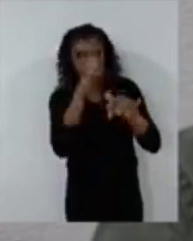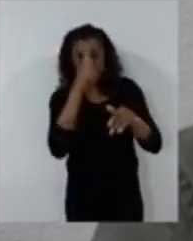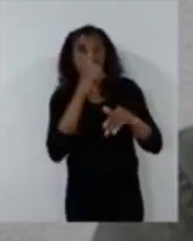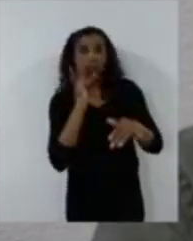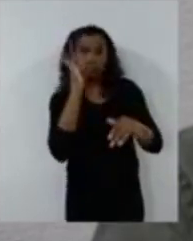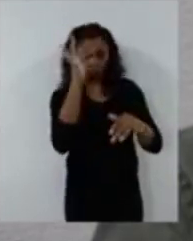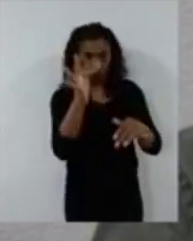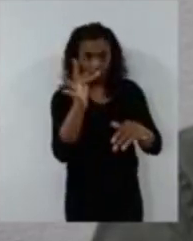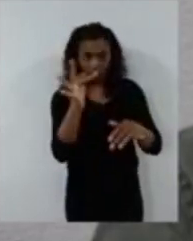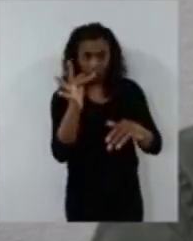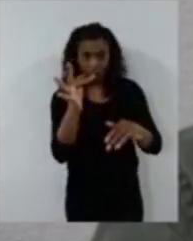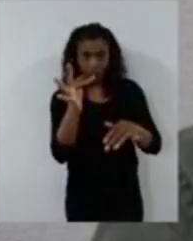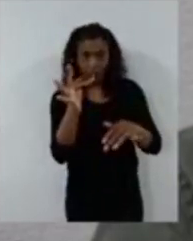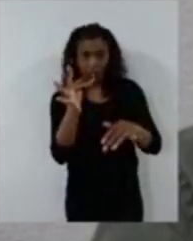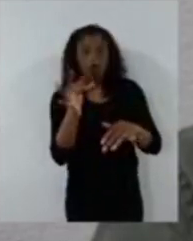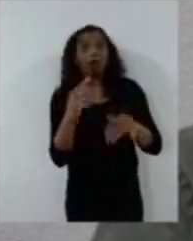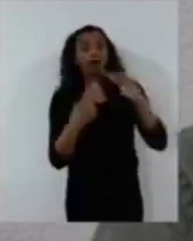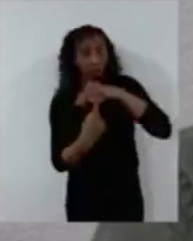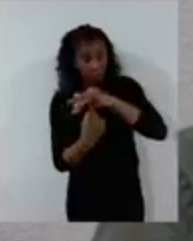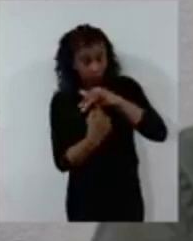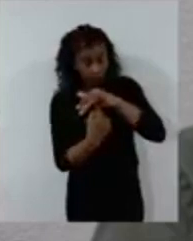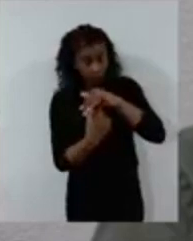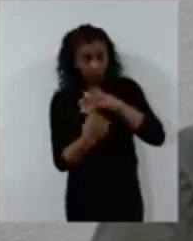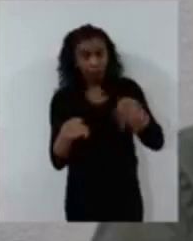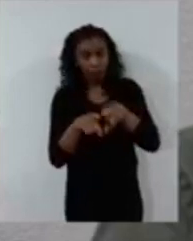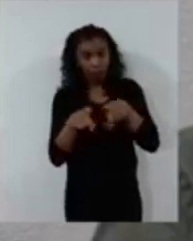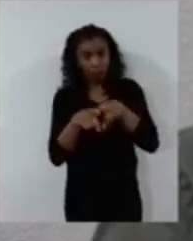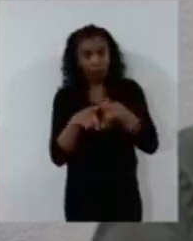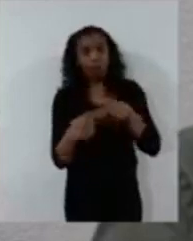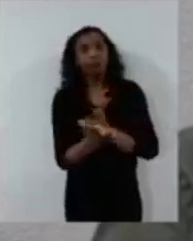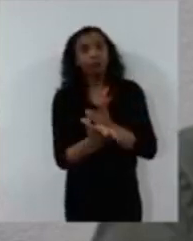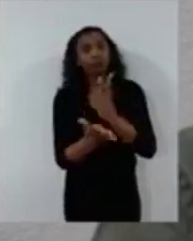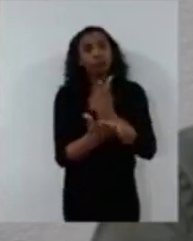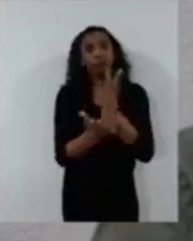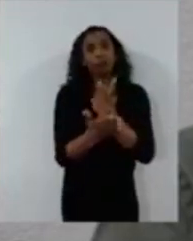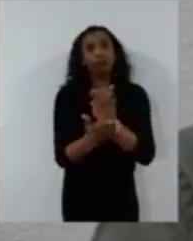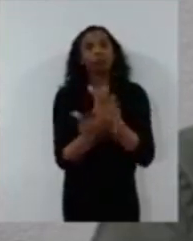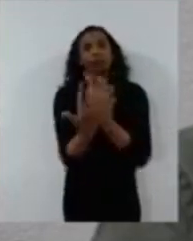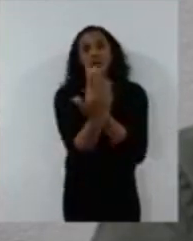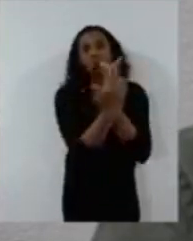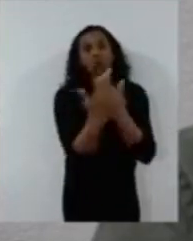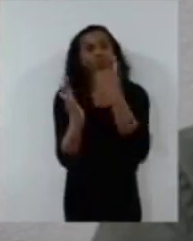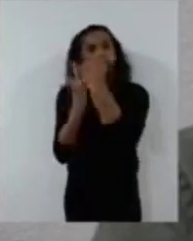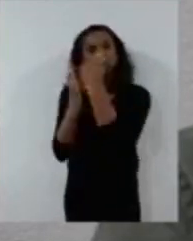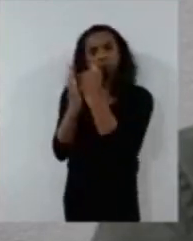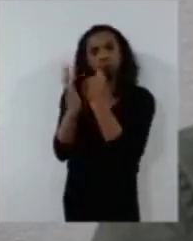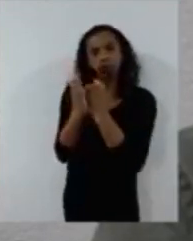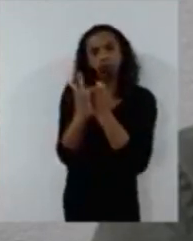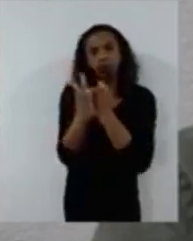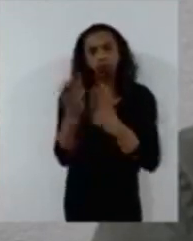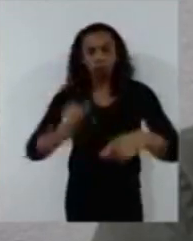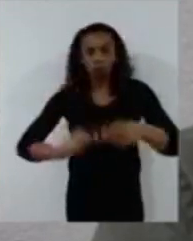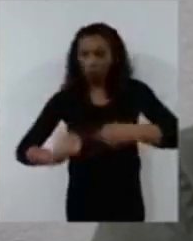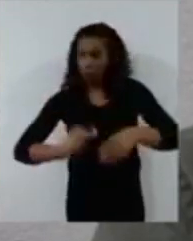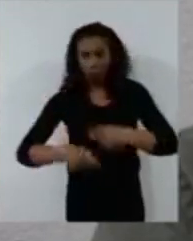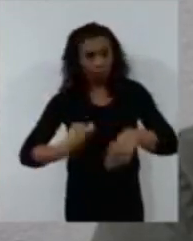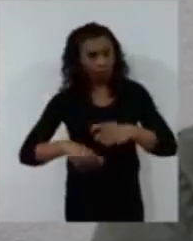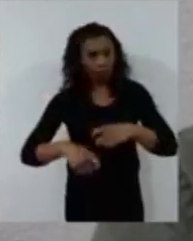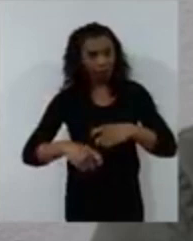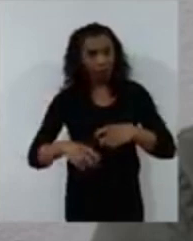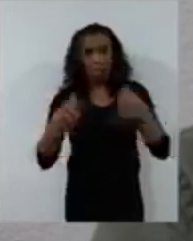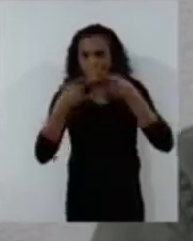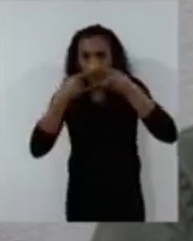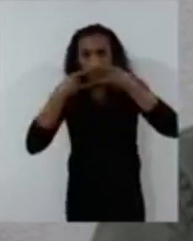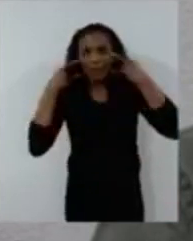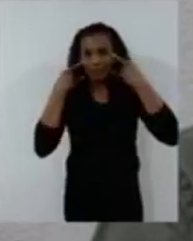Livre também seguirá os mesmos critérios do comércio. Sem máscara, não será possível